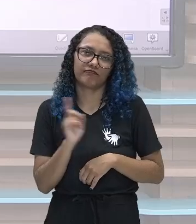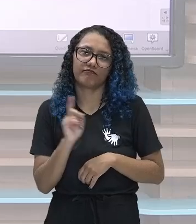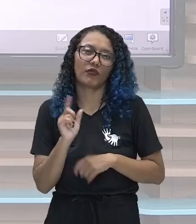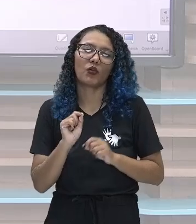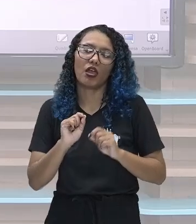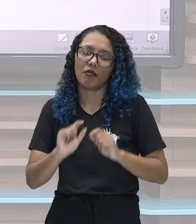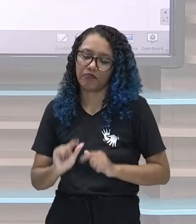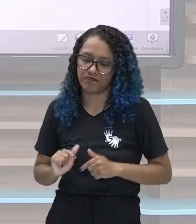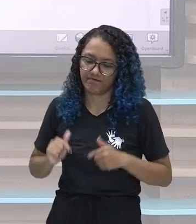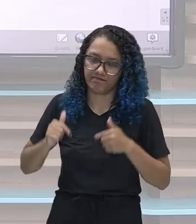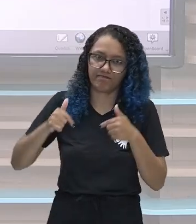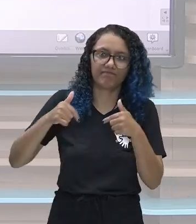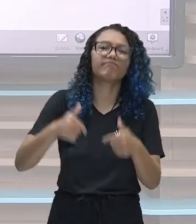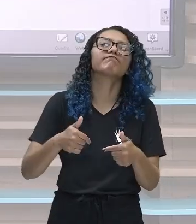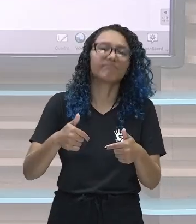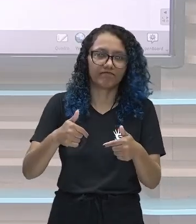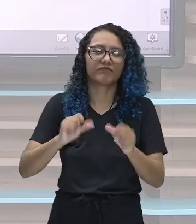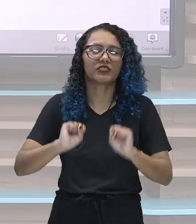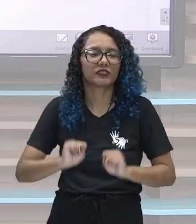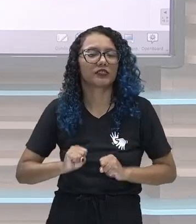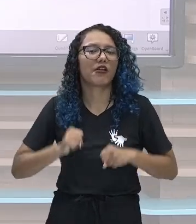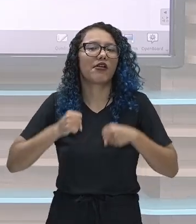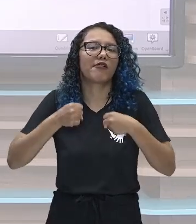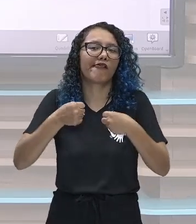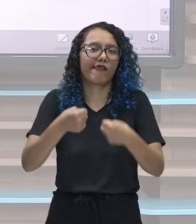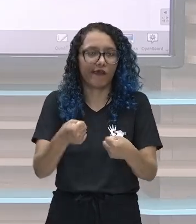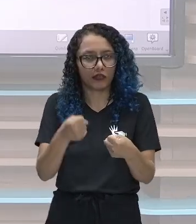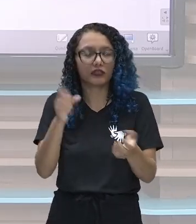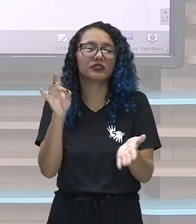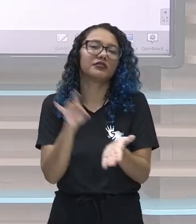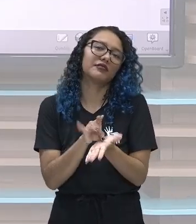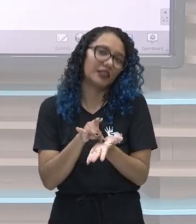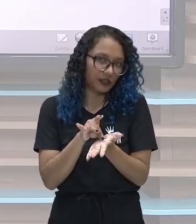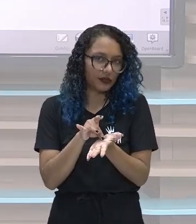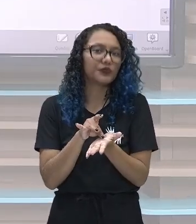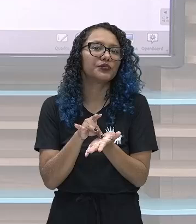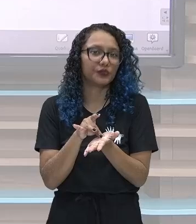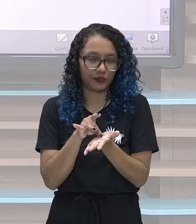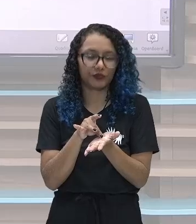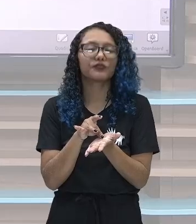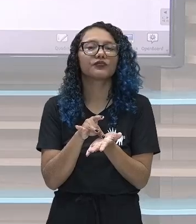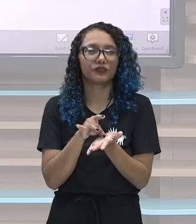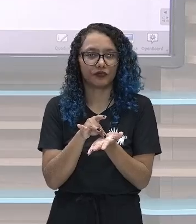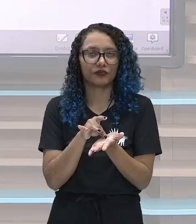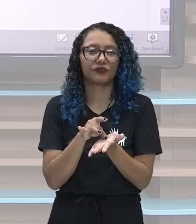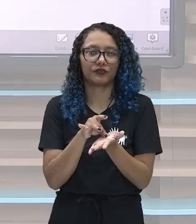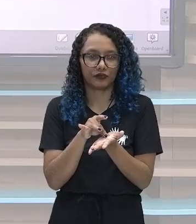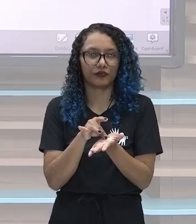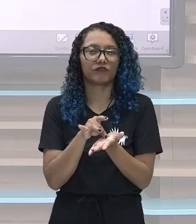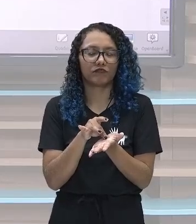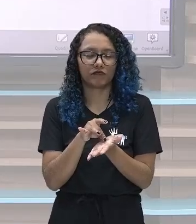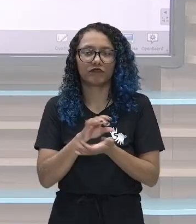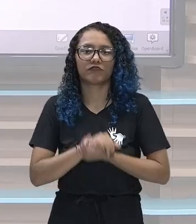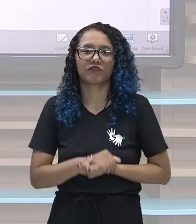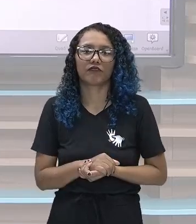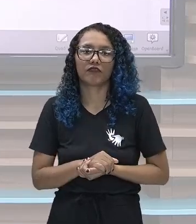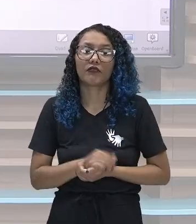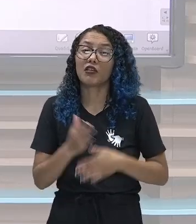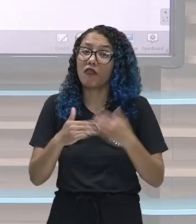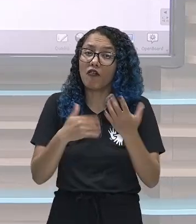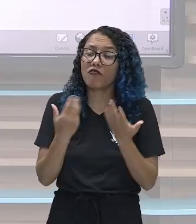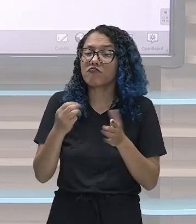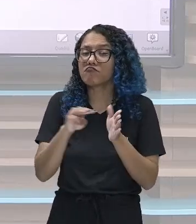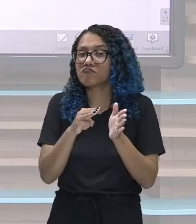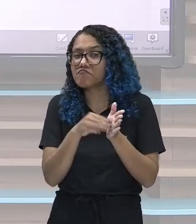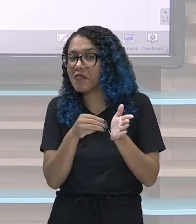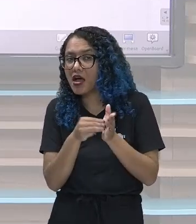busca, que procura, que é ativo realmente, né, no desenvolvimento de métodos ou mecanismos